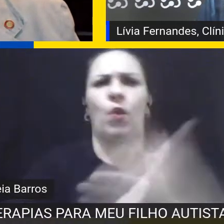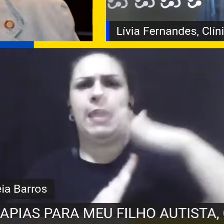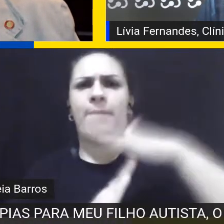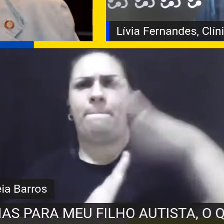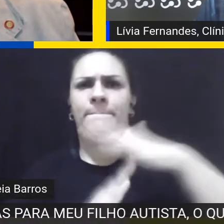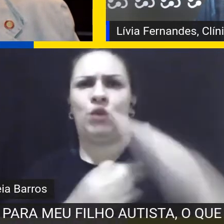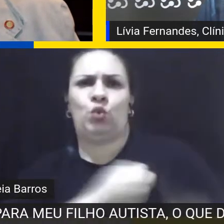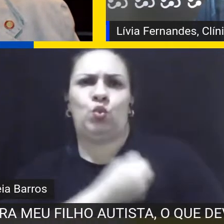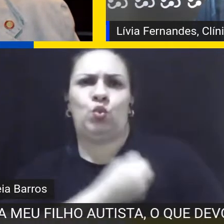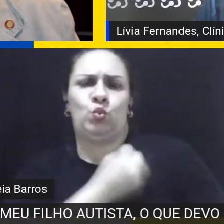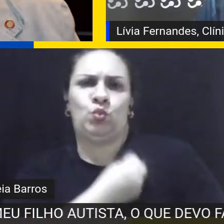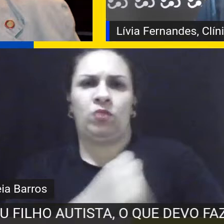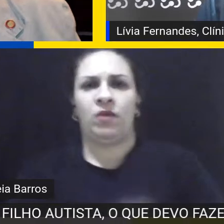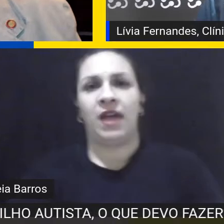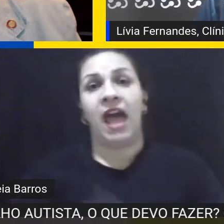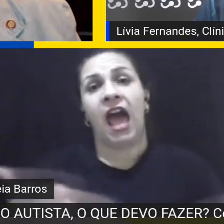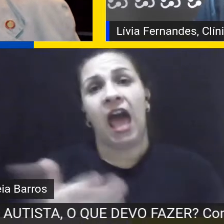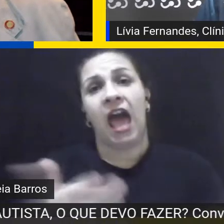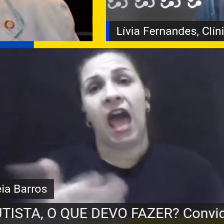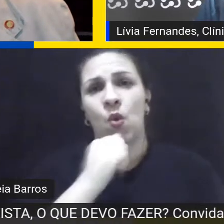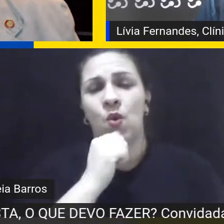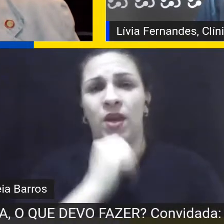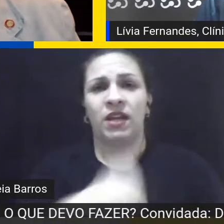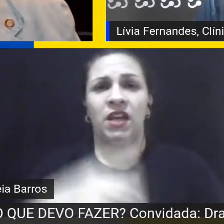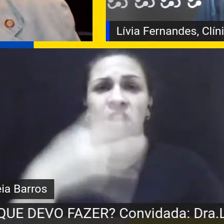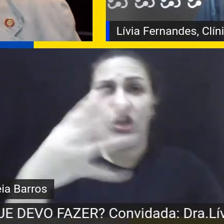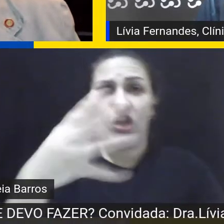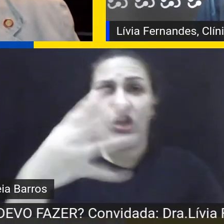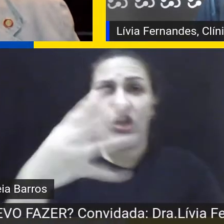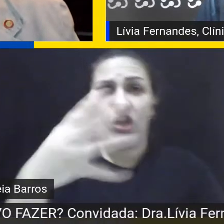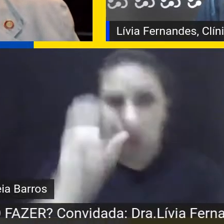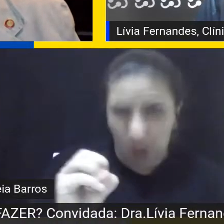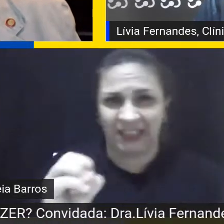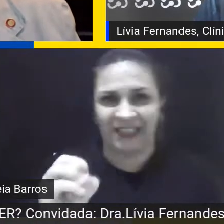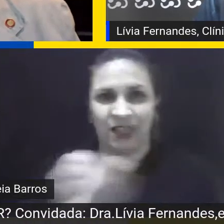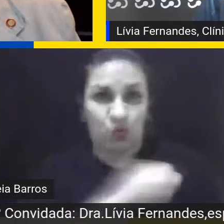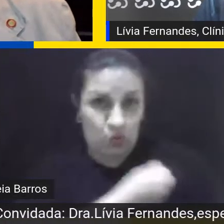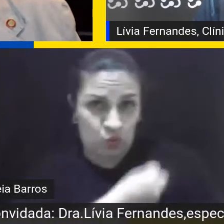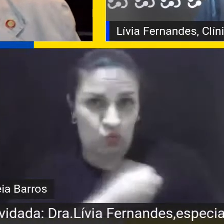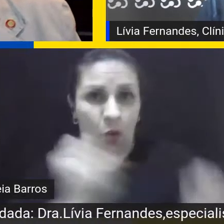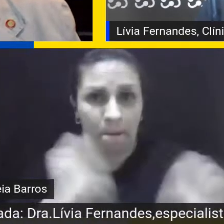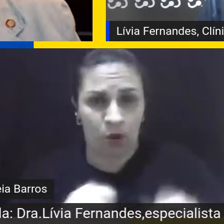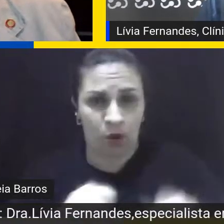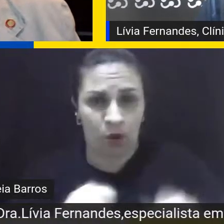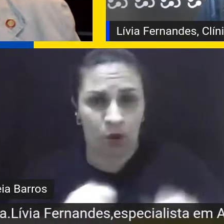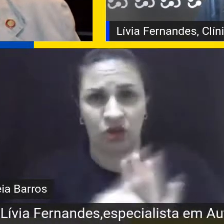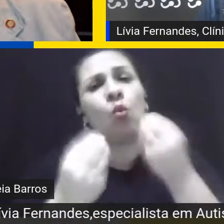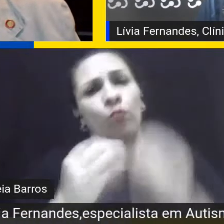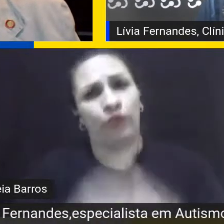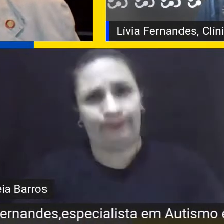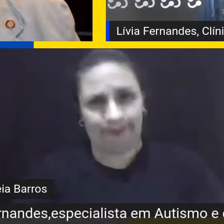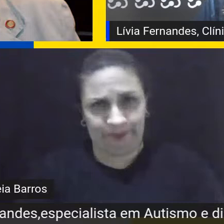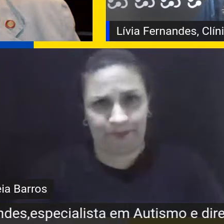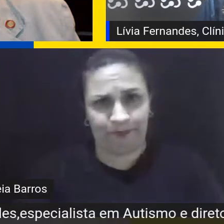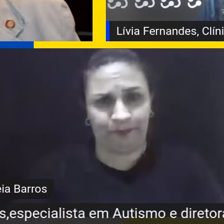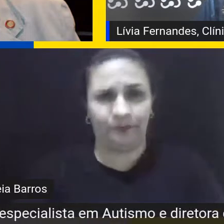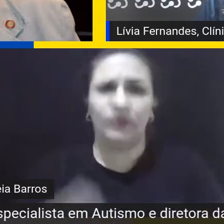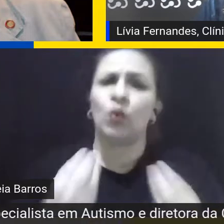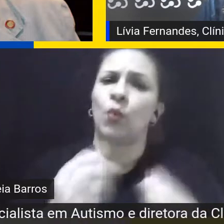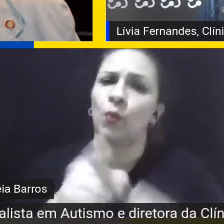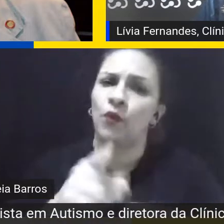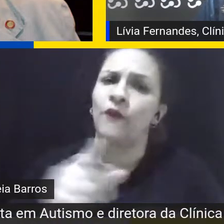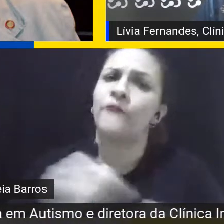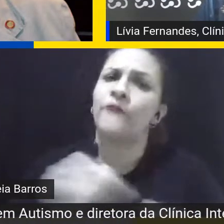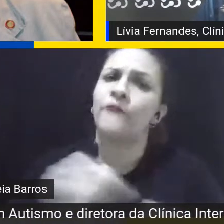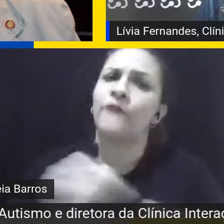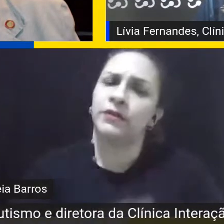antes era aos 30, né? Se vira nos 30, agora se vira nos 40. Como é que é isso, Lívia? Quando chega,